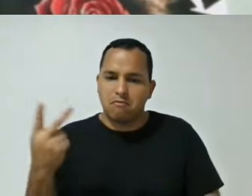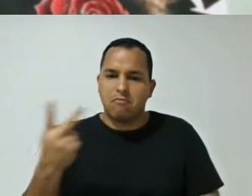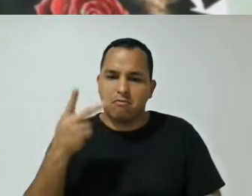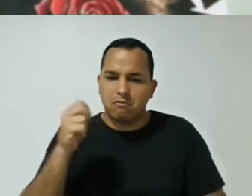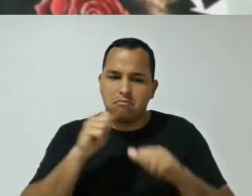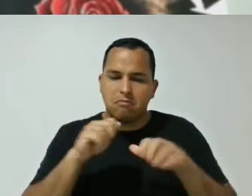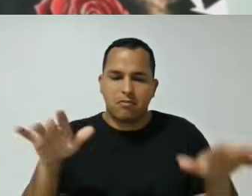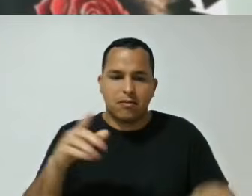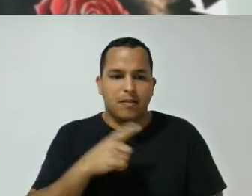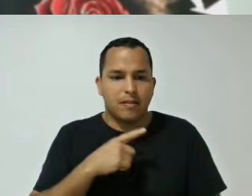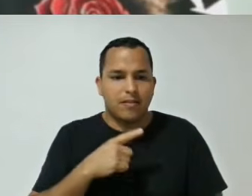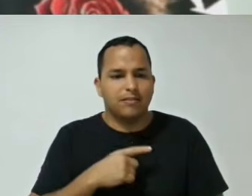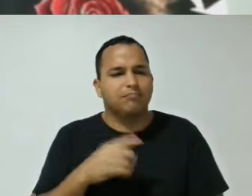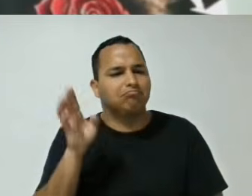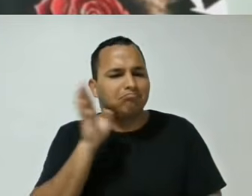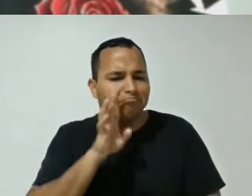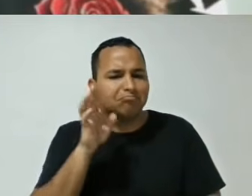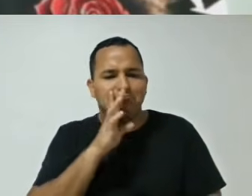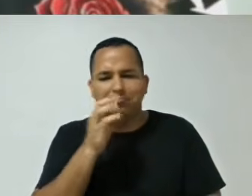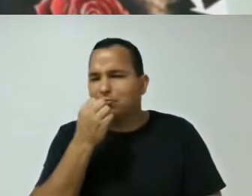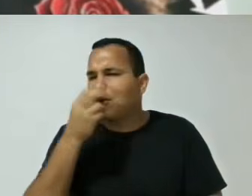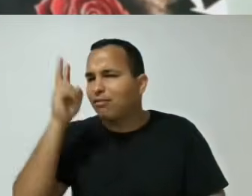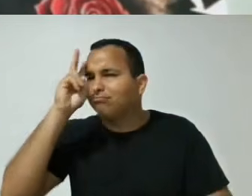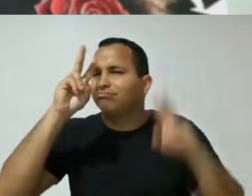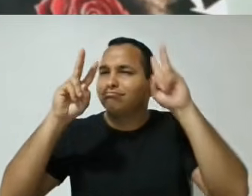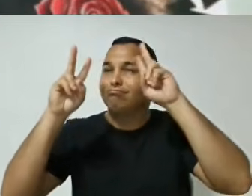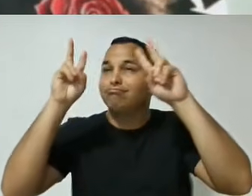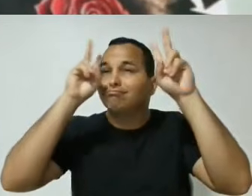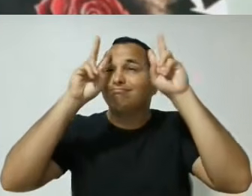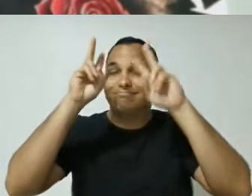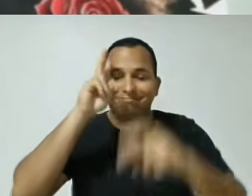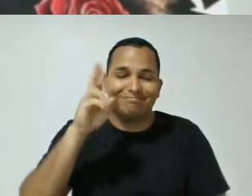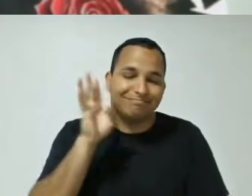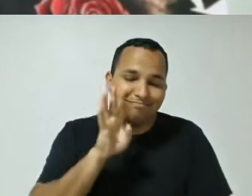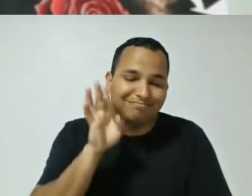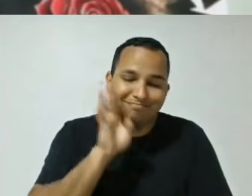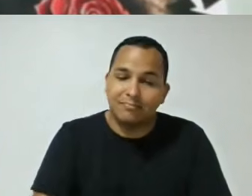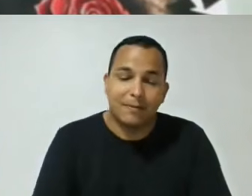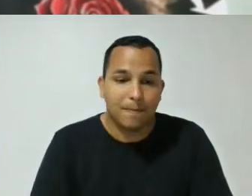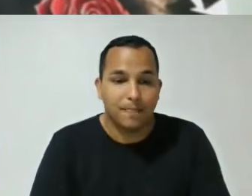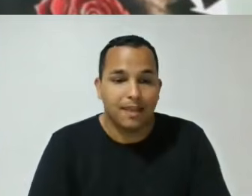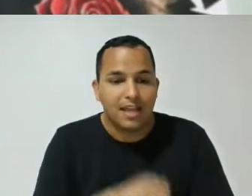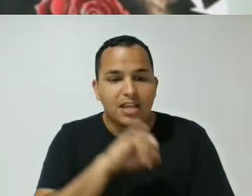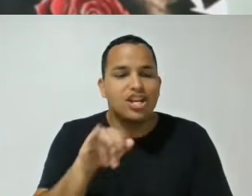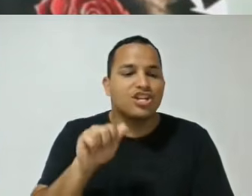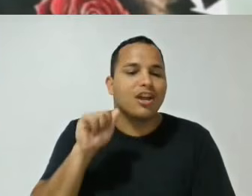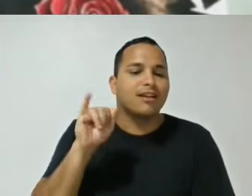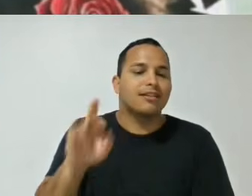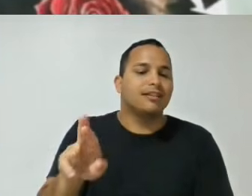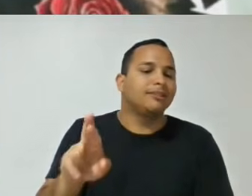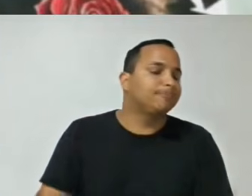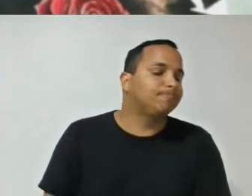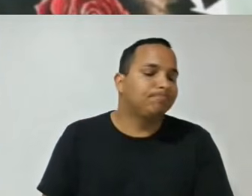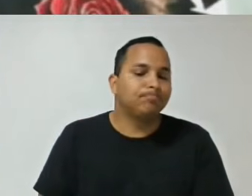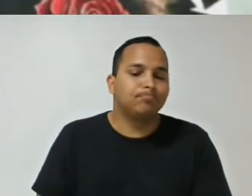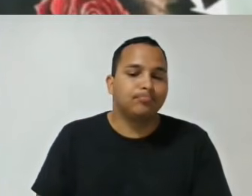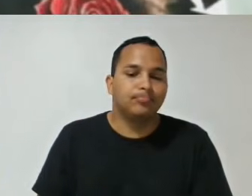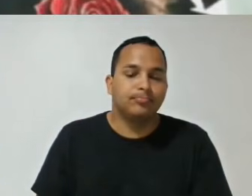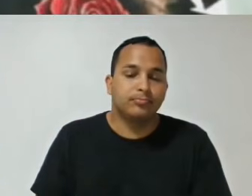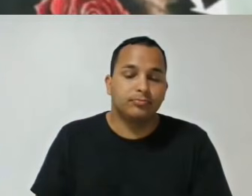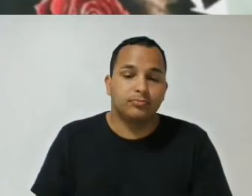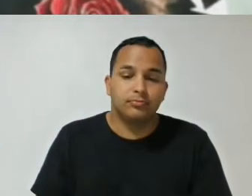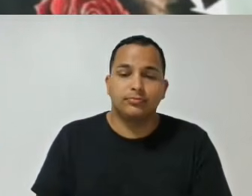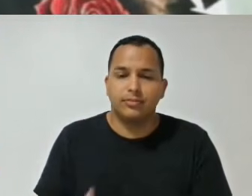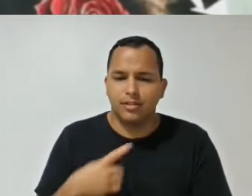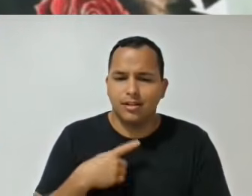Que delícia, que memórias maravilhosas. Jair, e assim, um monte